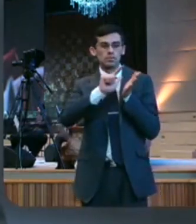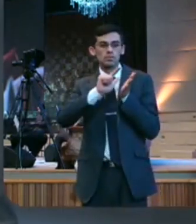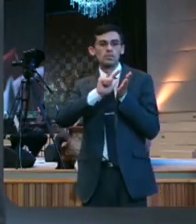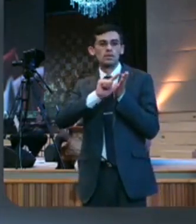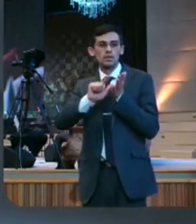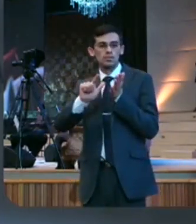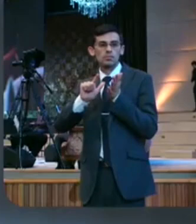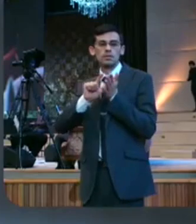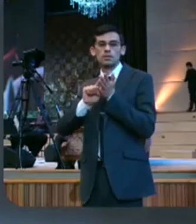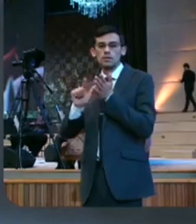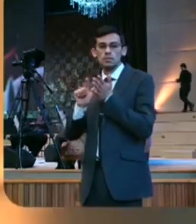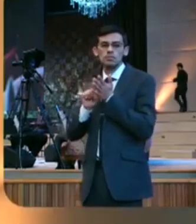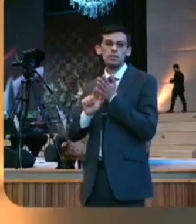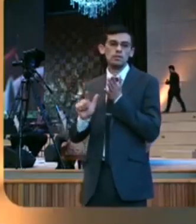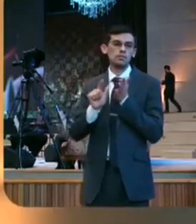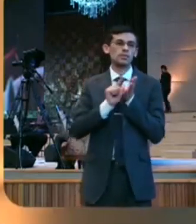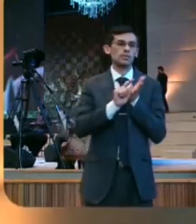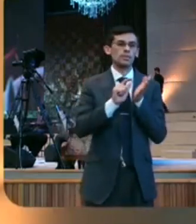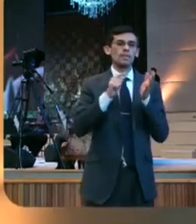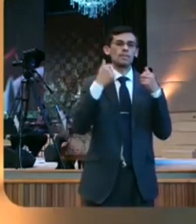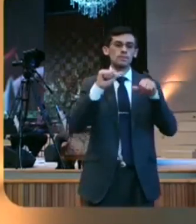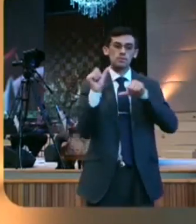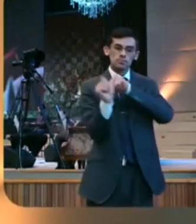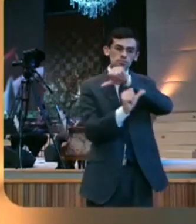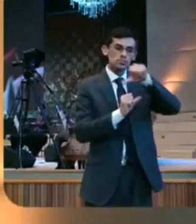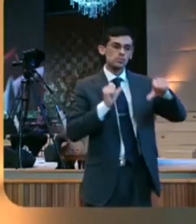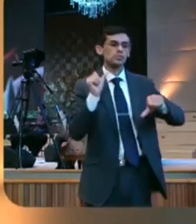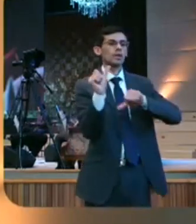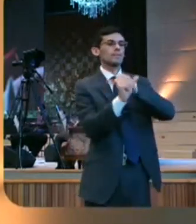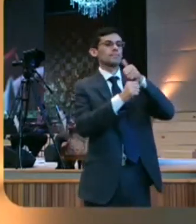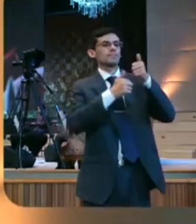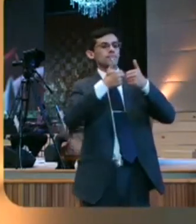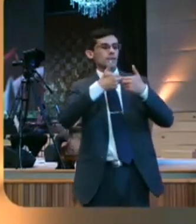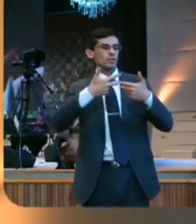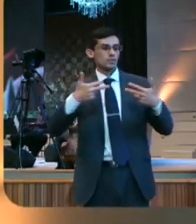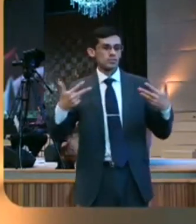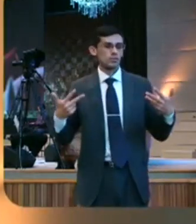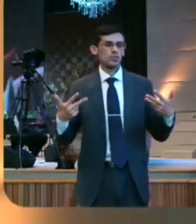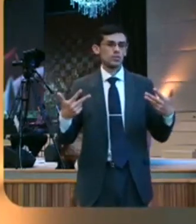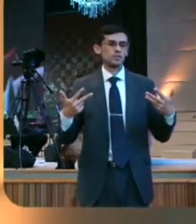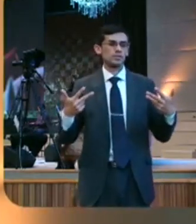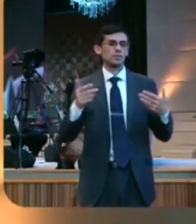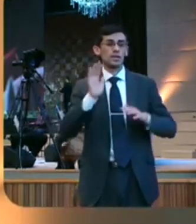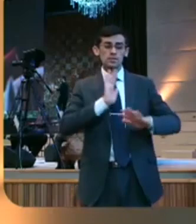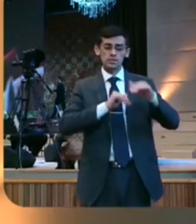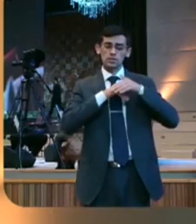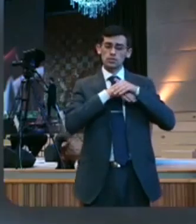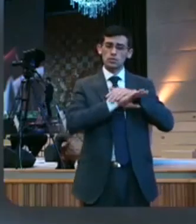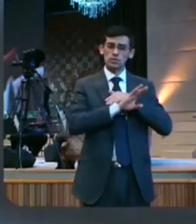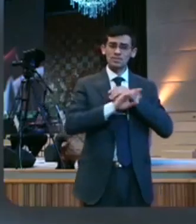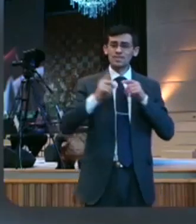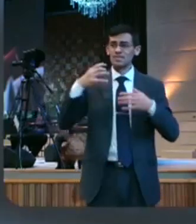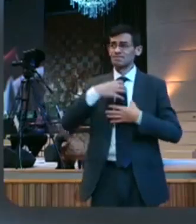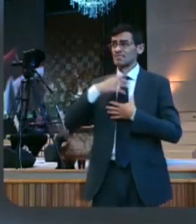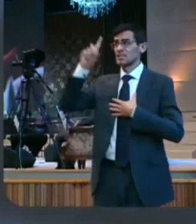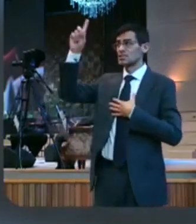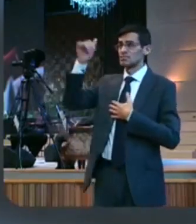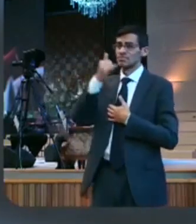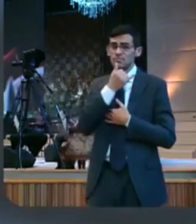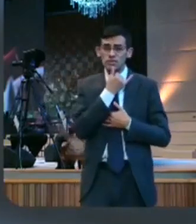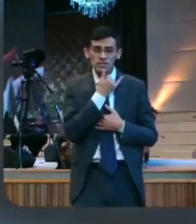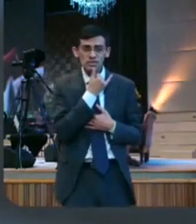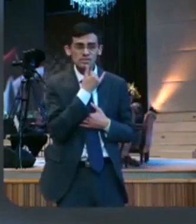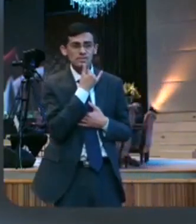agrada. Tira aquilo outro, isso aqui não me faz bem, isso aqui me causa tristeza ou ciúmes